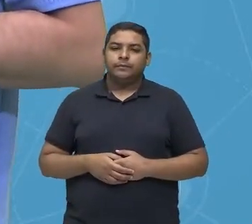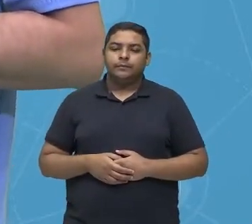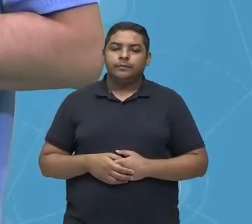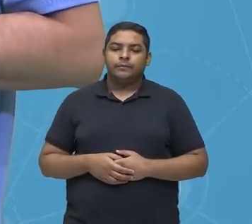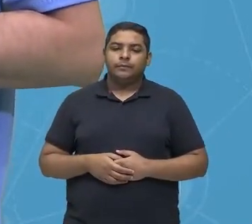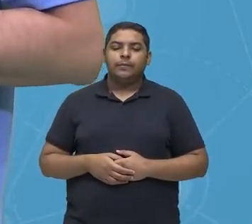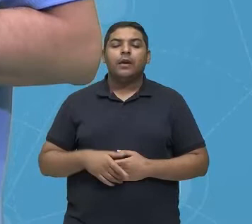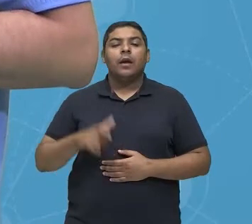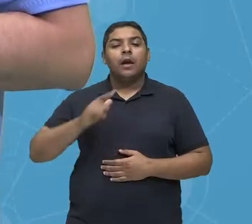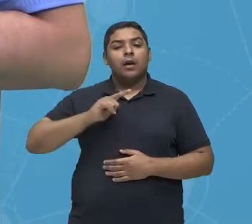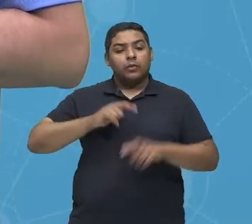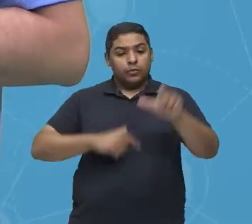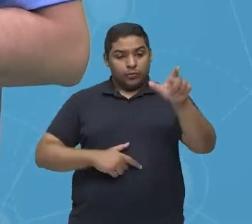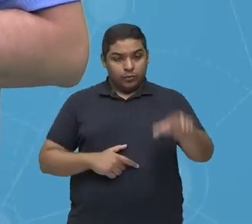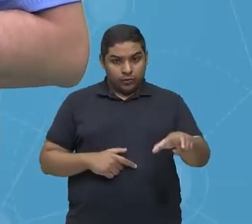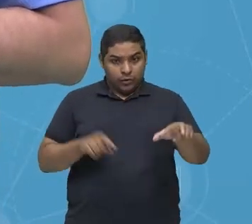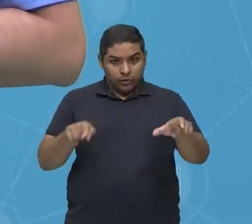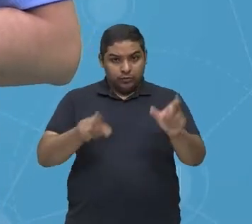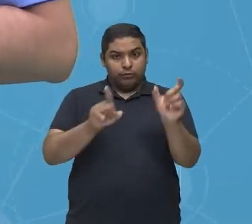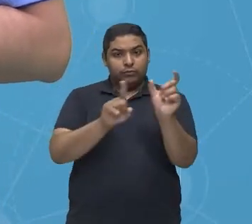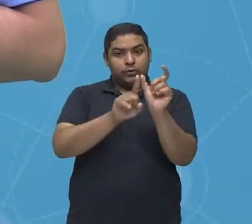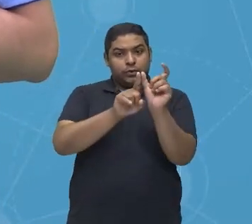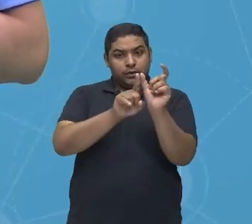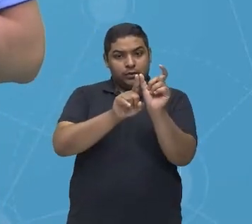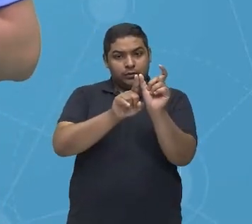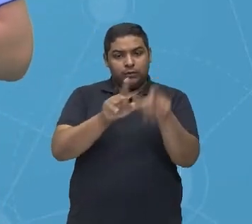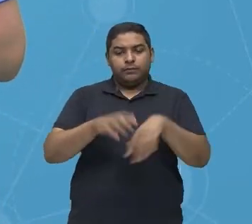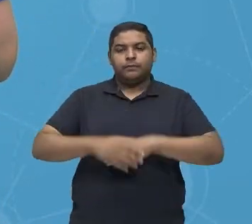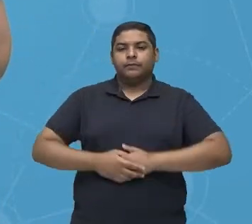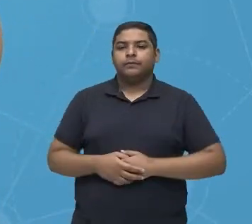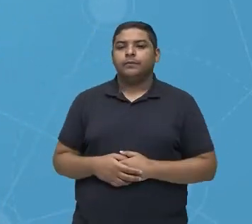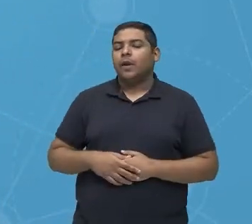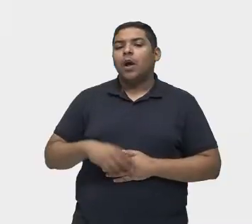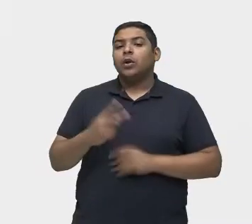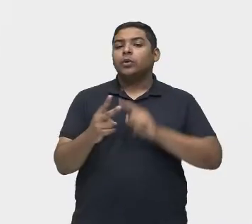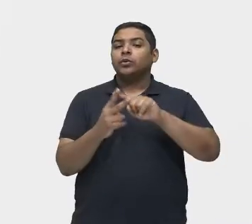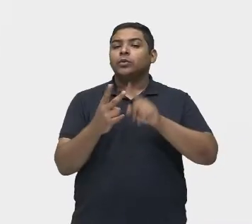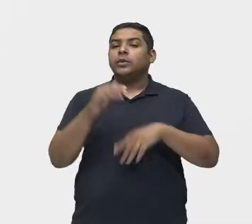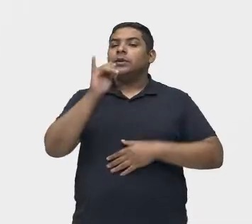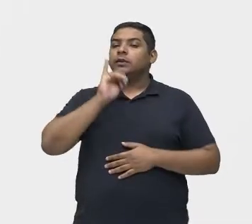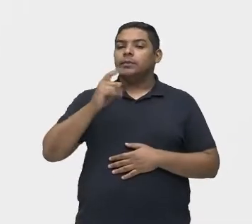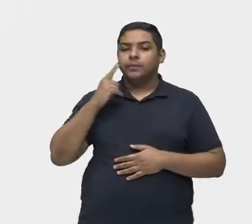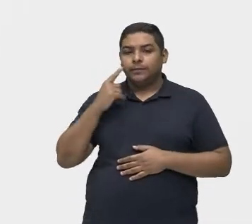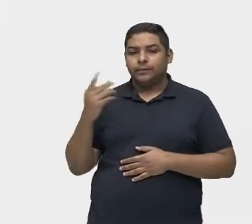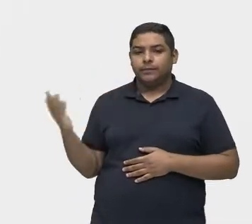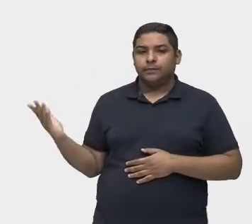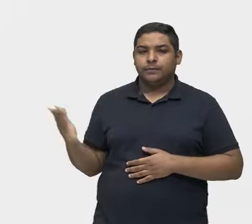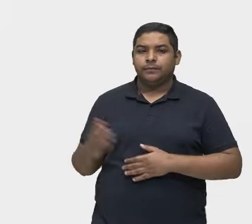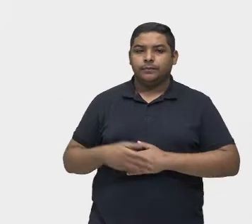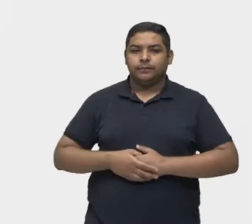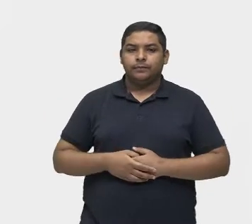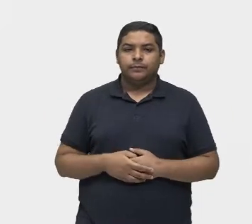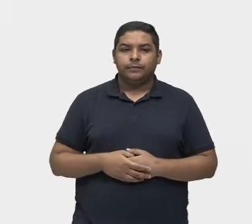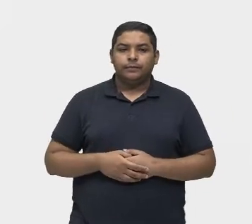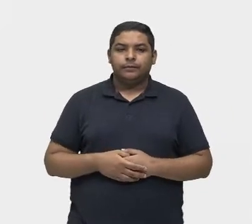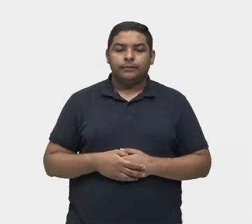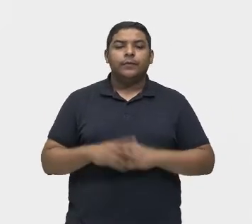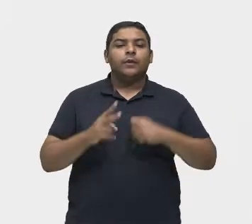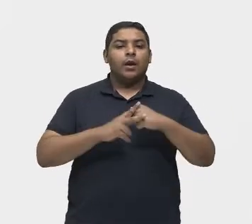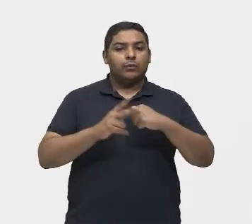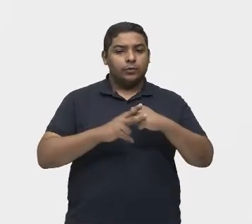sujeito estiver no singular. Vou mostrar para vocês dois exemplos agora, olha só. Então, o verbo to be na sua